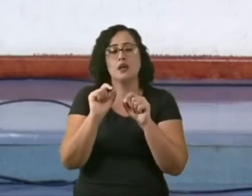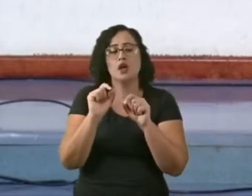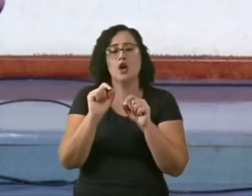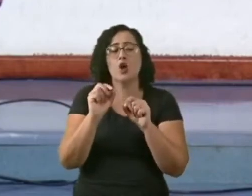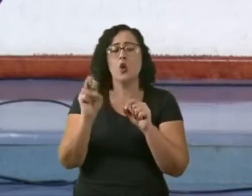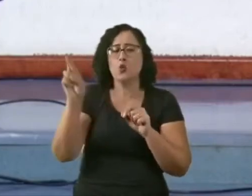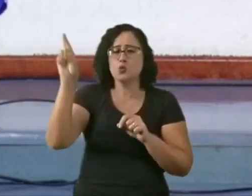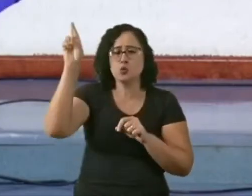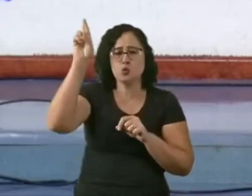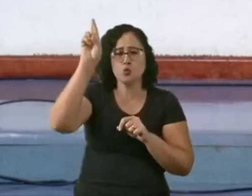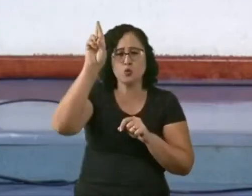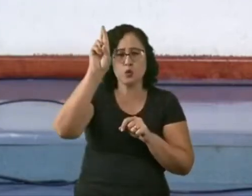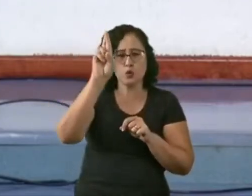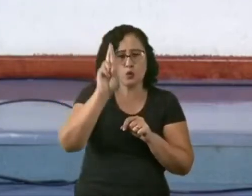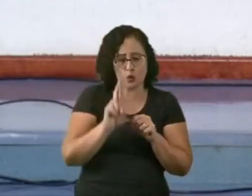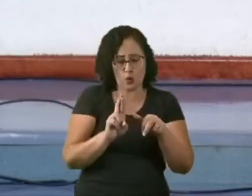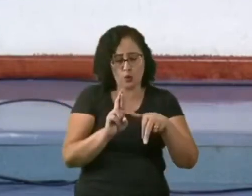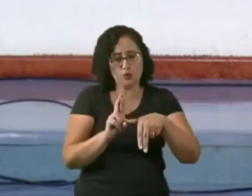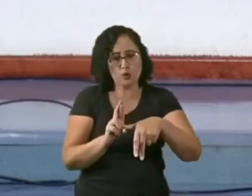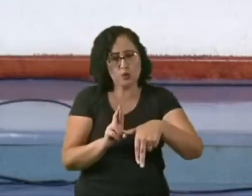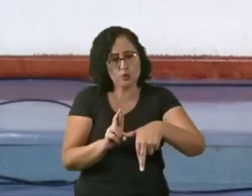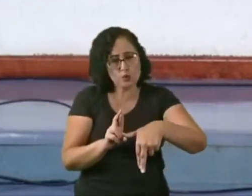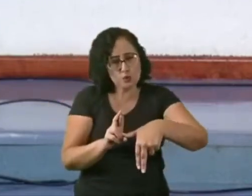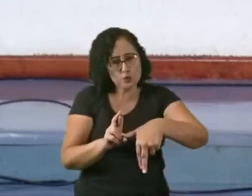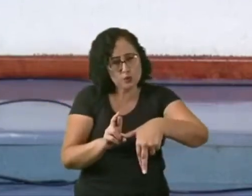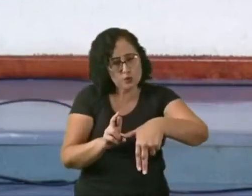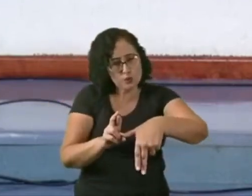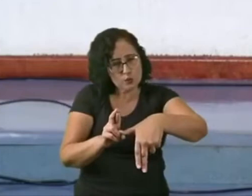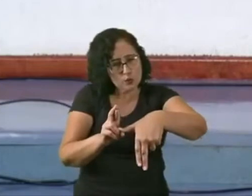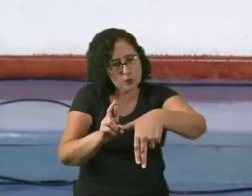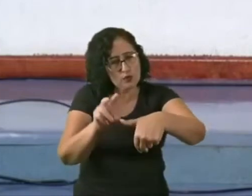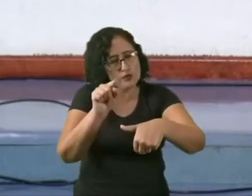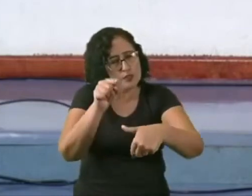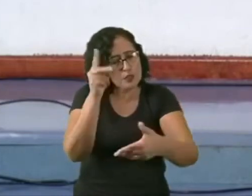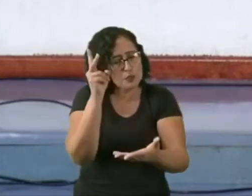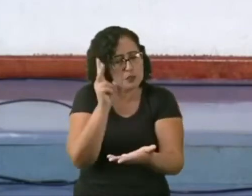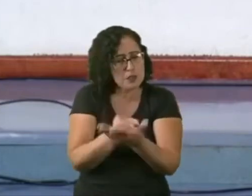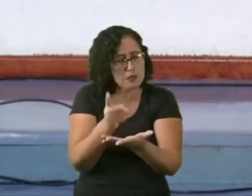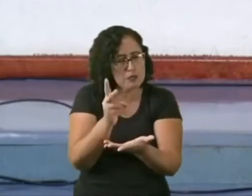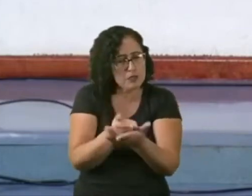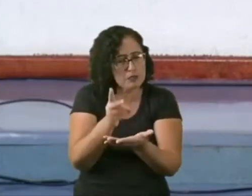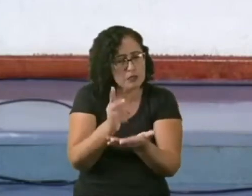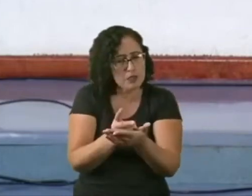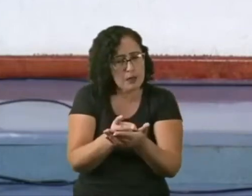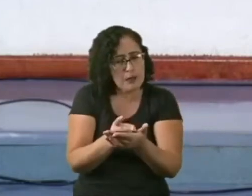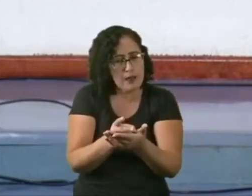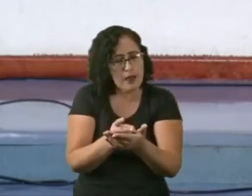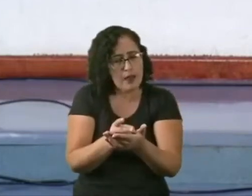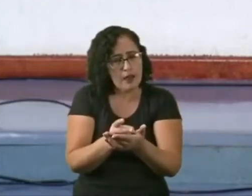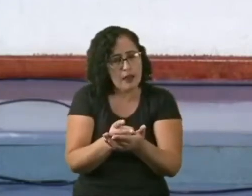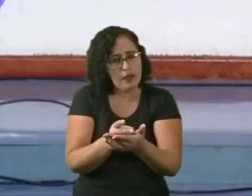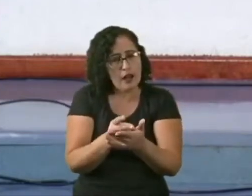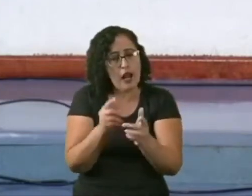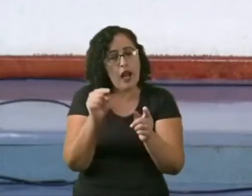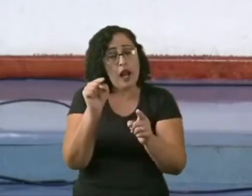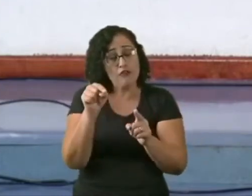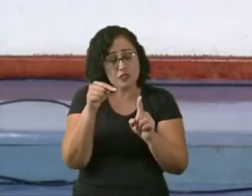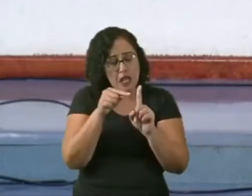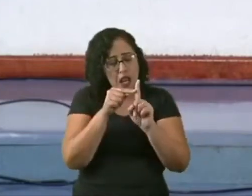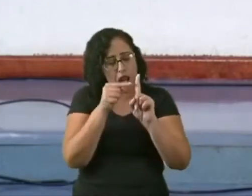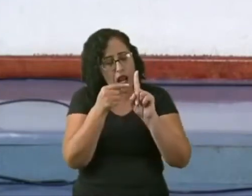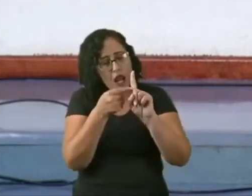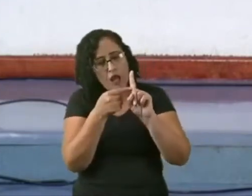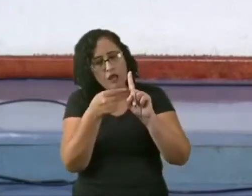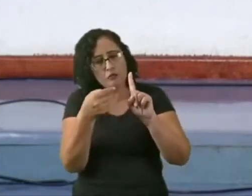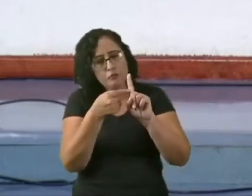você, desde antes de você nascer. Desde o passado, continua no presente, e